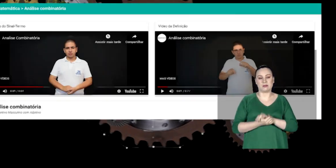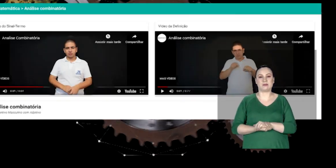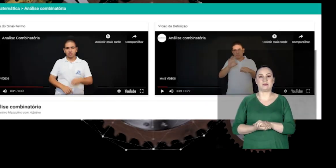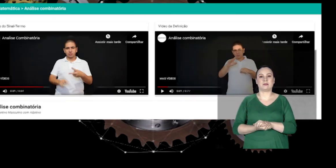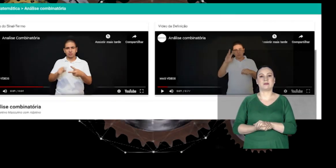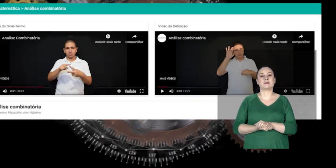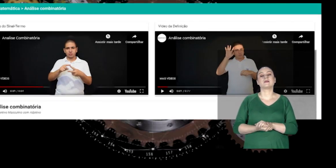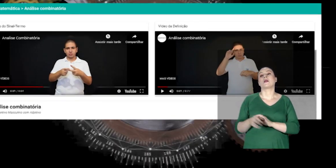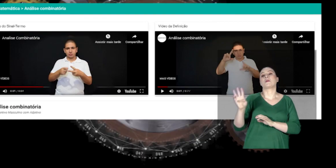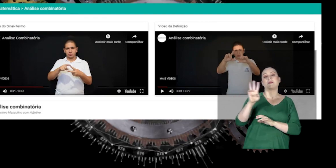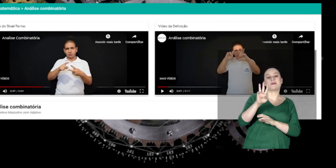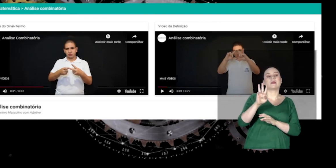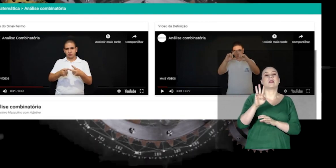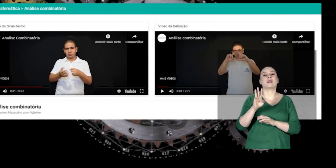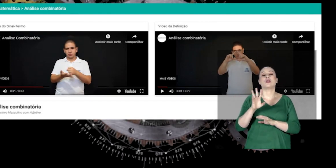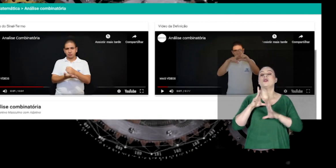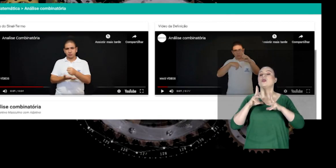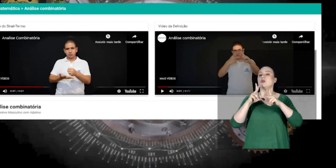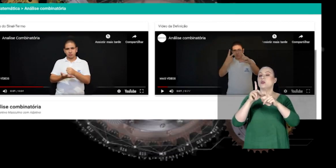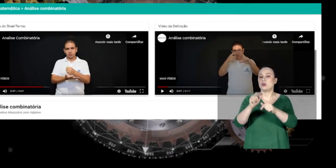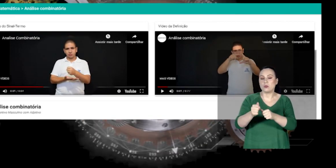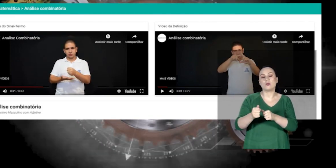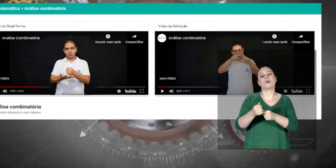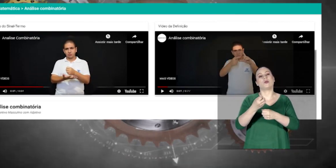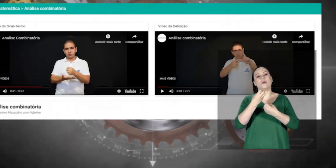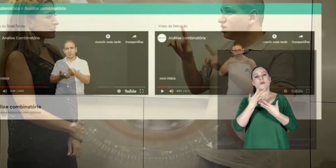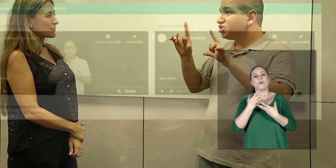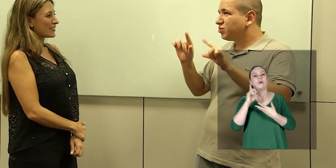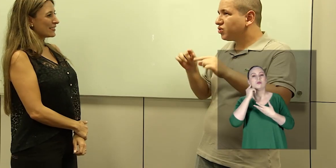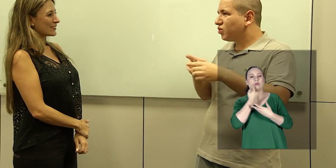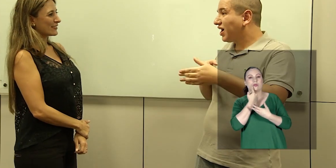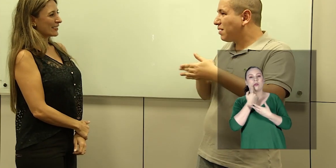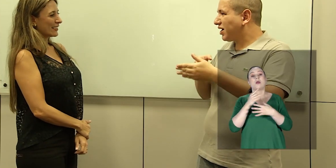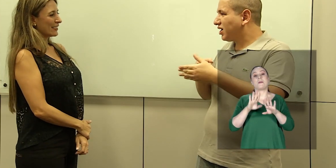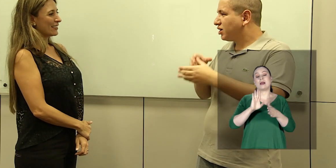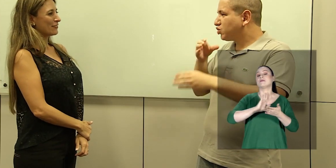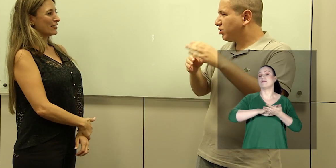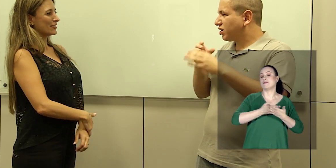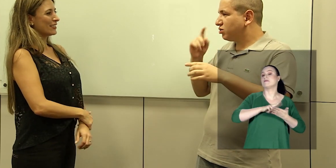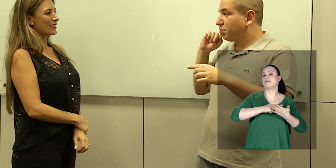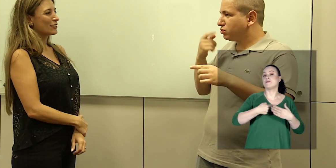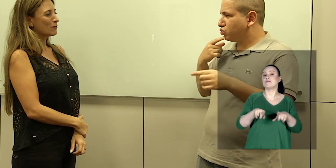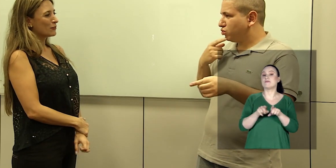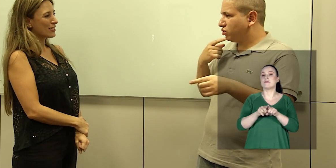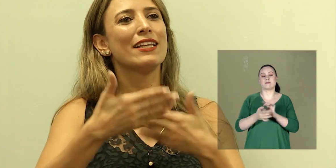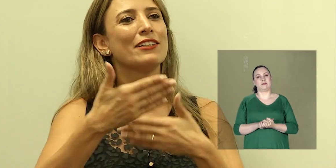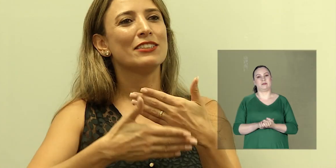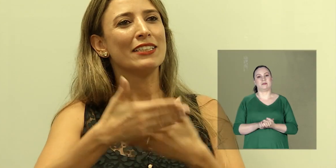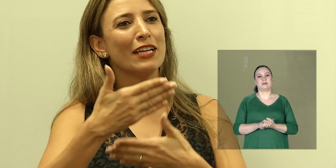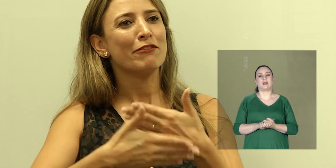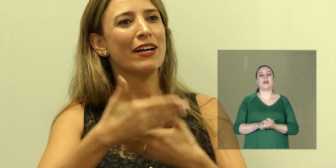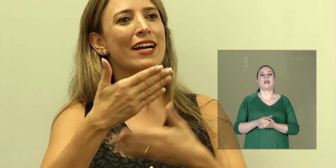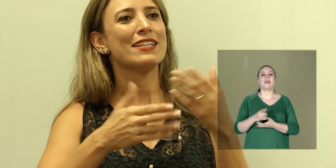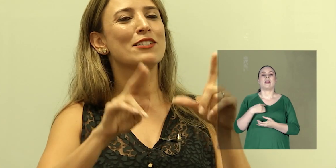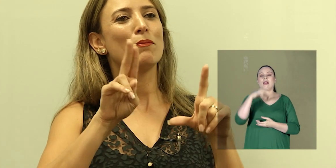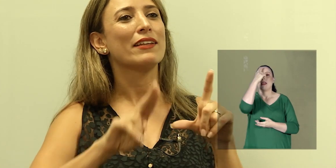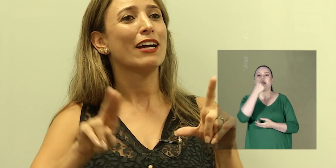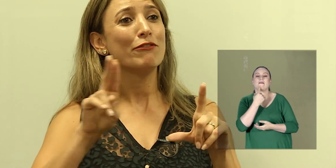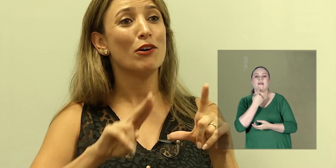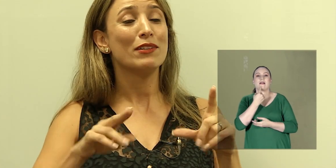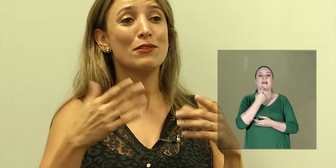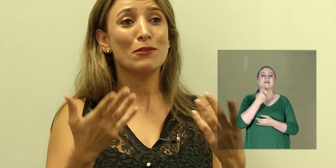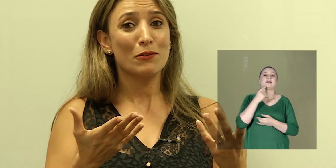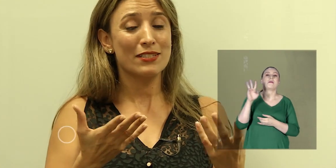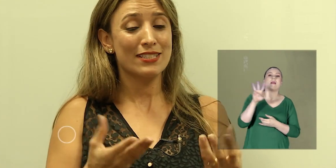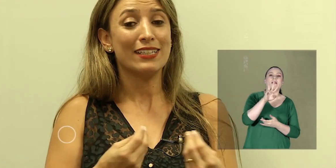A plataforma beneficia toda a comunidade surda, e claro, os tradutores e intérpretes. Sinal de interface, de